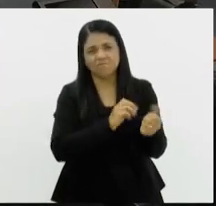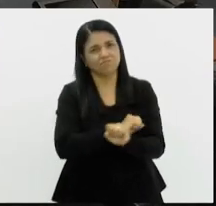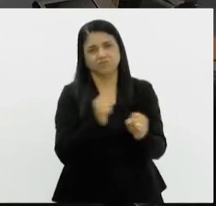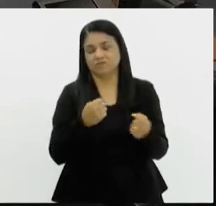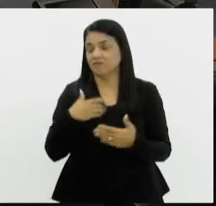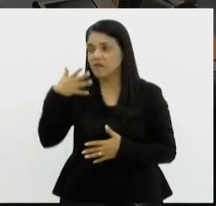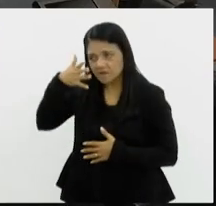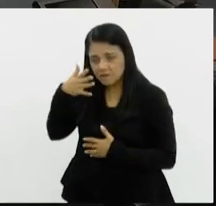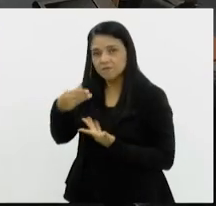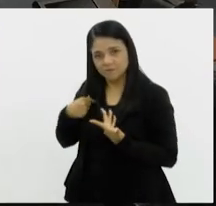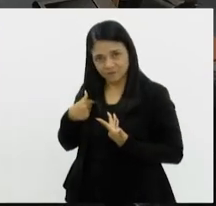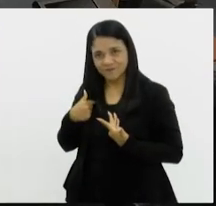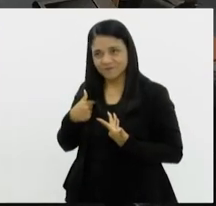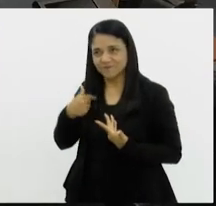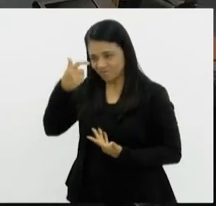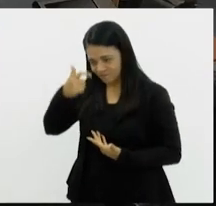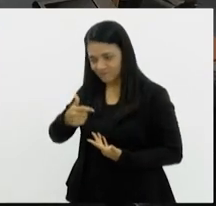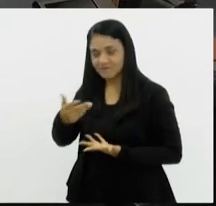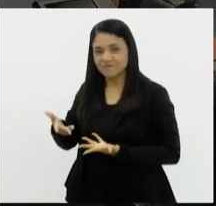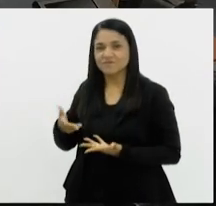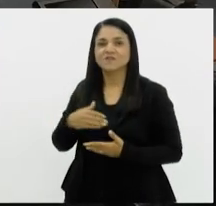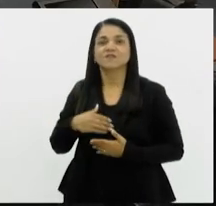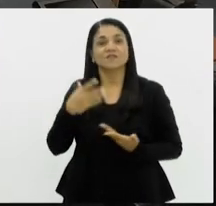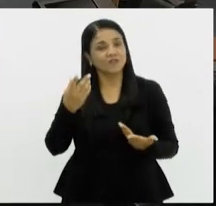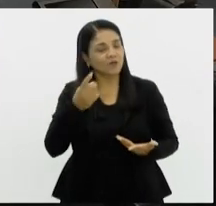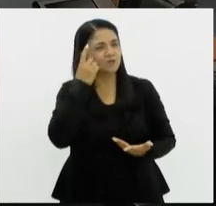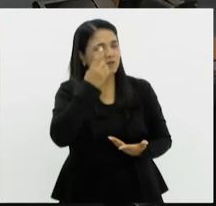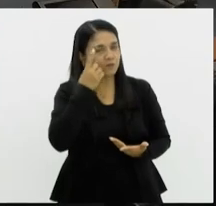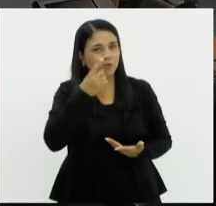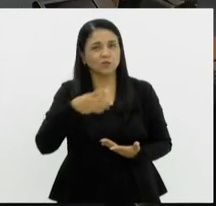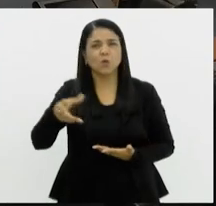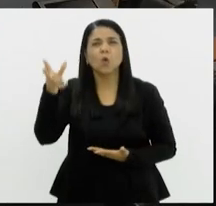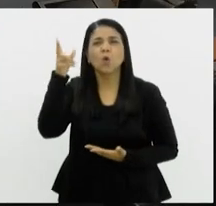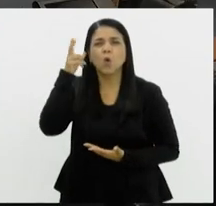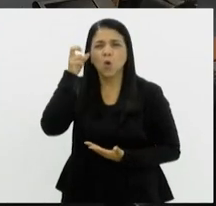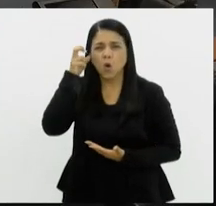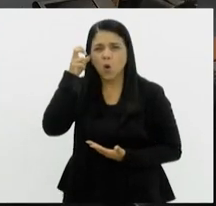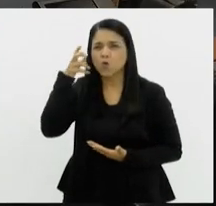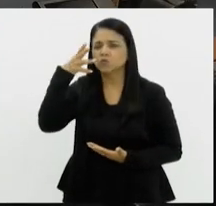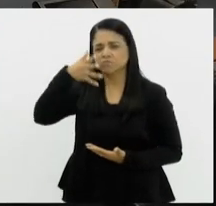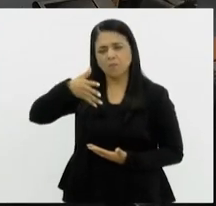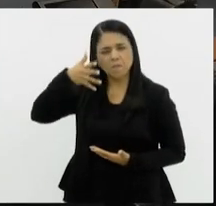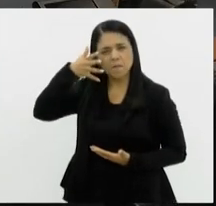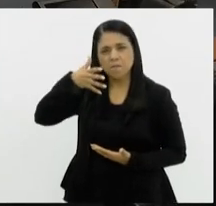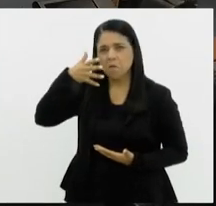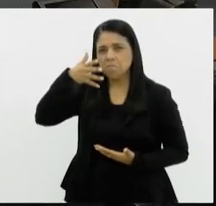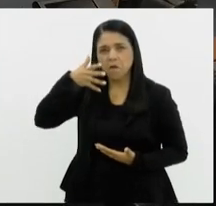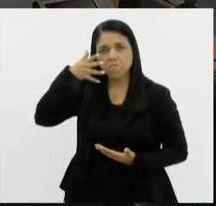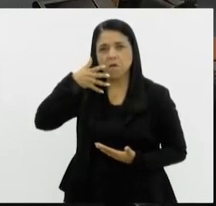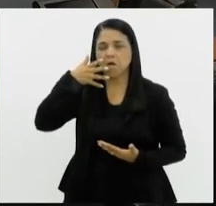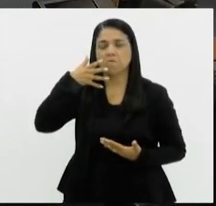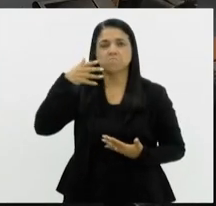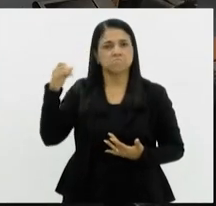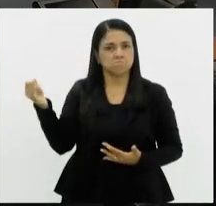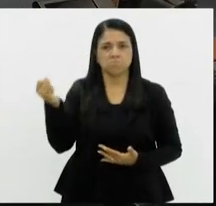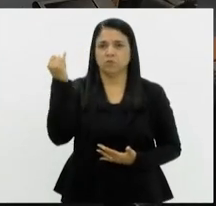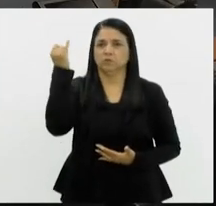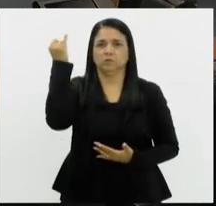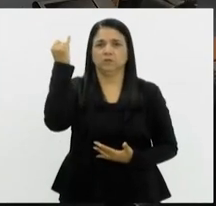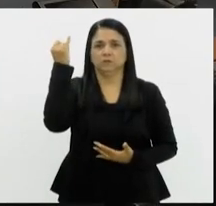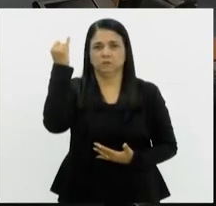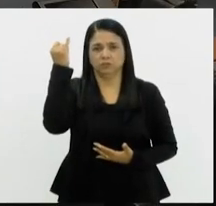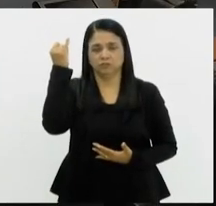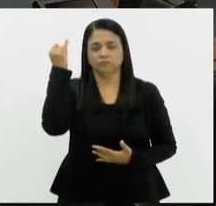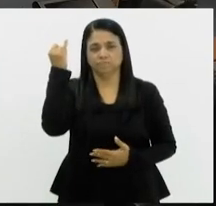não Nobre Deputado ouço atentamente suas palavras sempre muito enfáticas e com